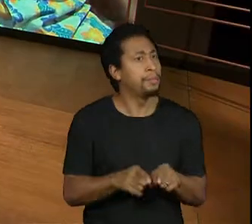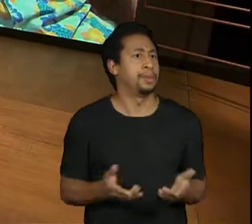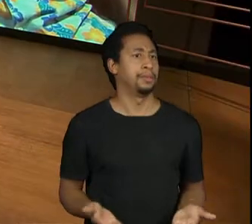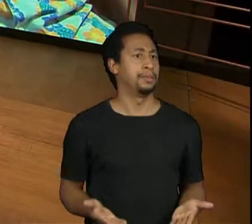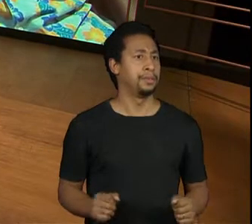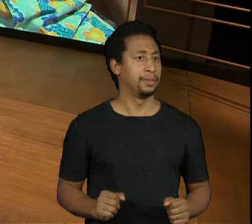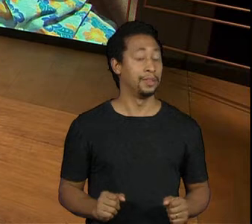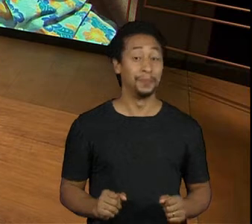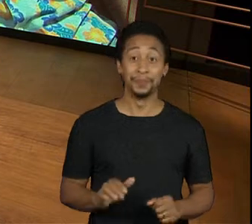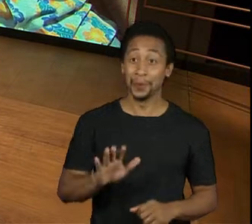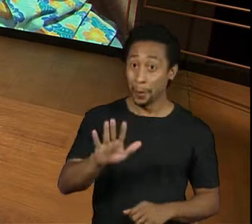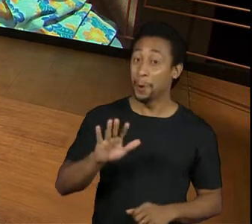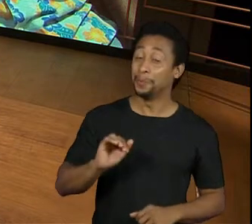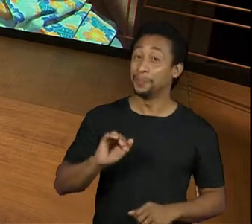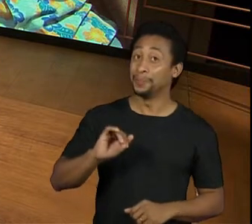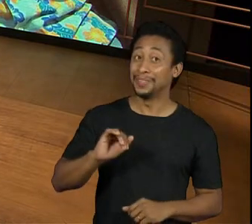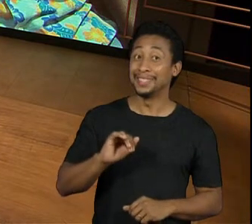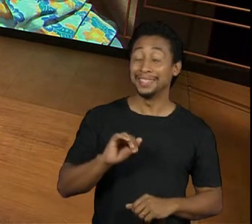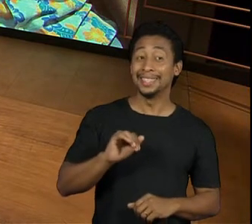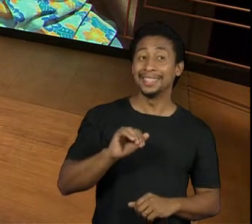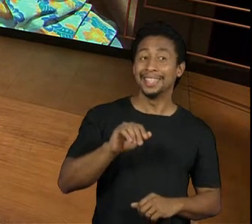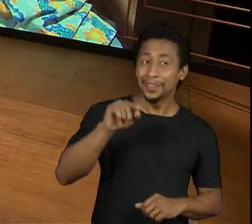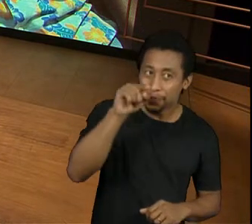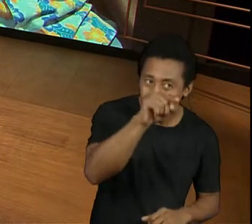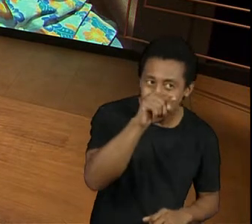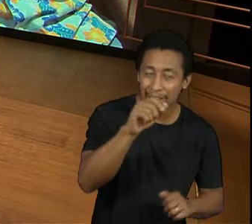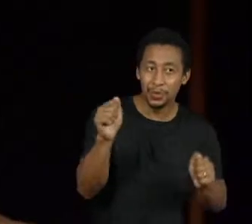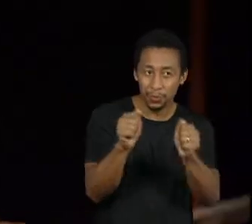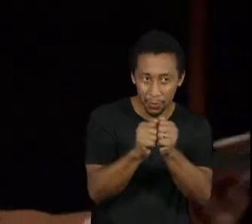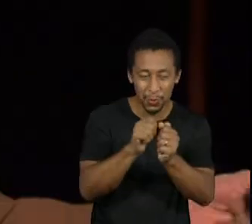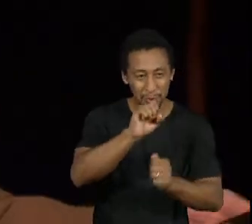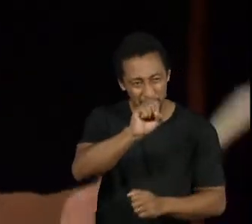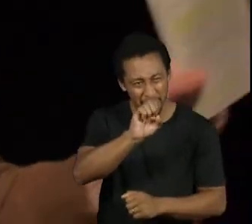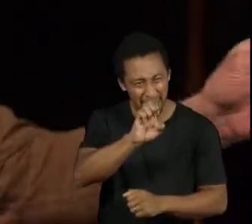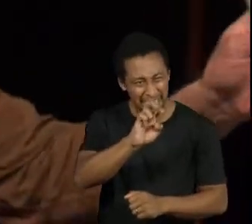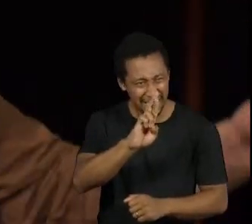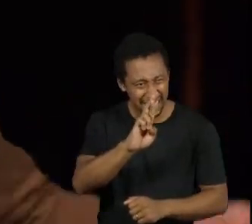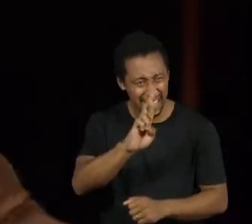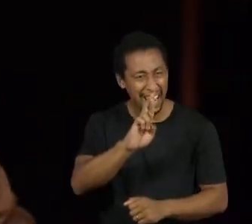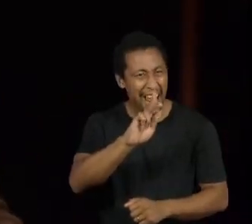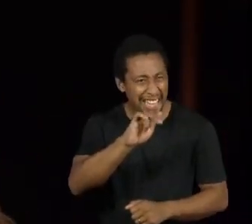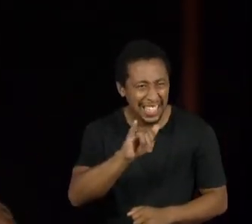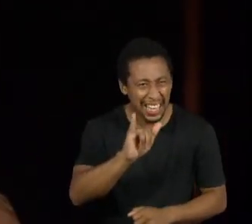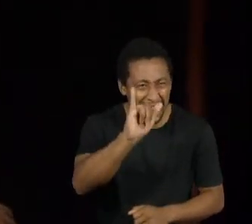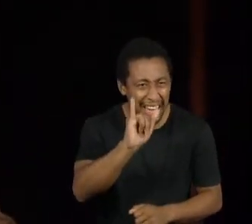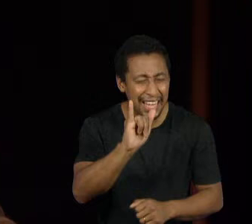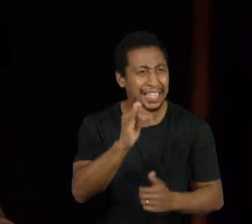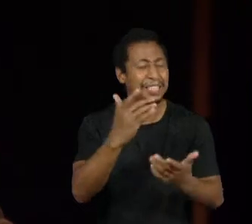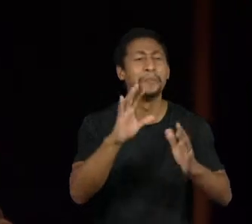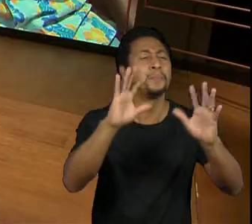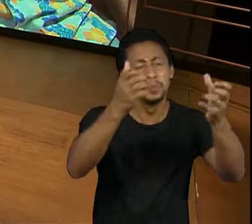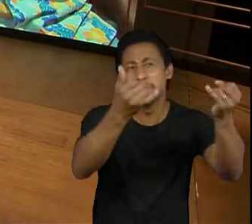uma história que você e o Serguei encontraram a Janis na praia. Conta isso aí pra gente.